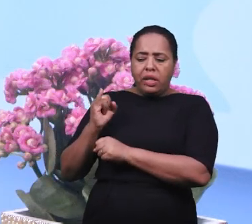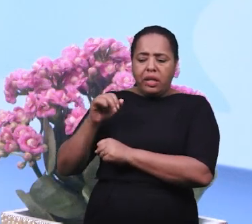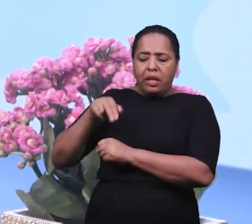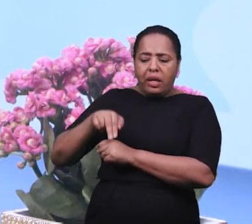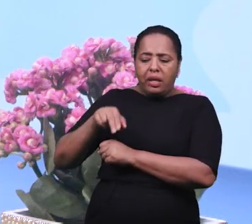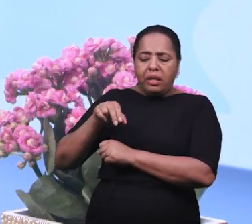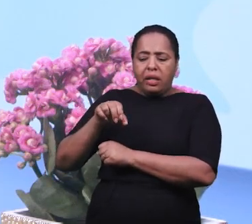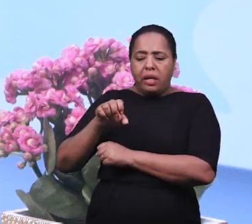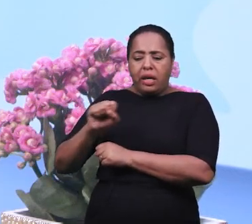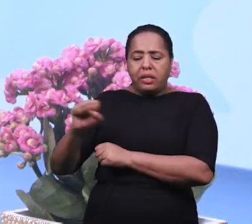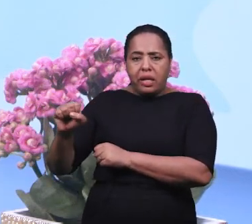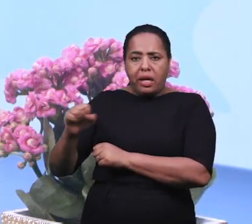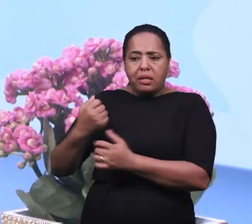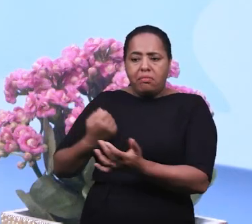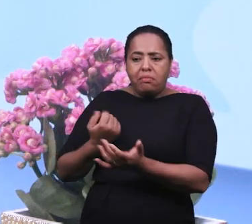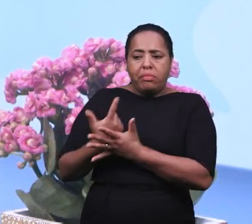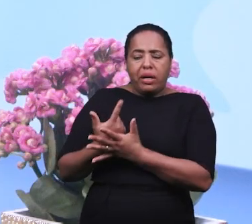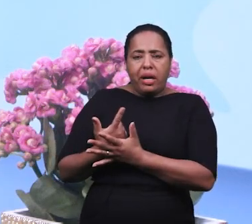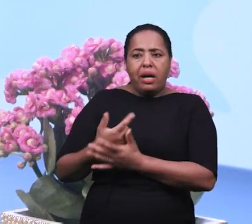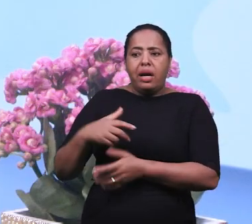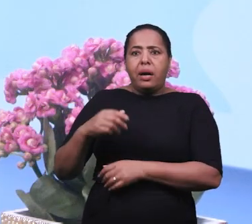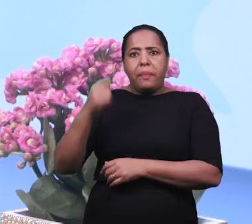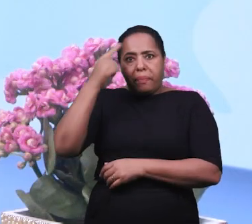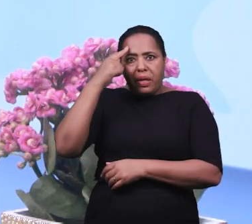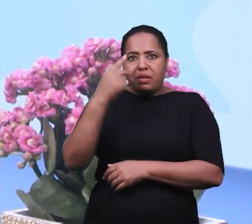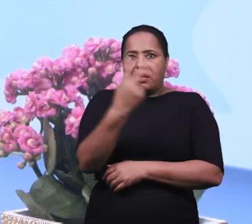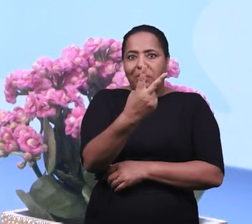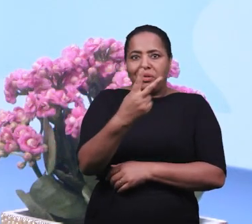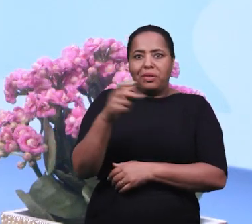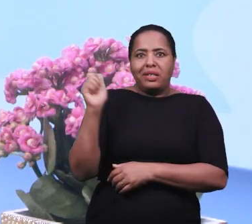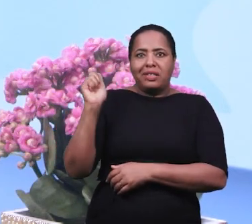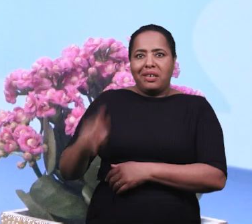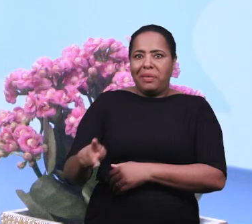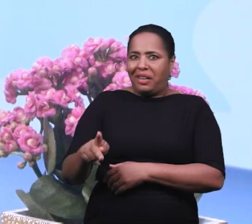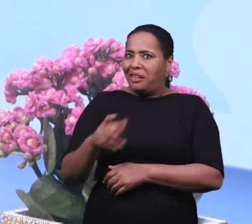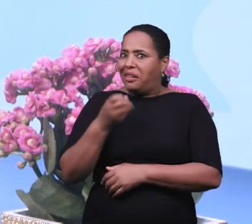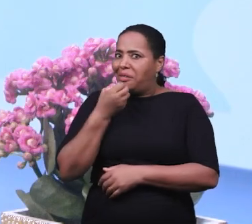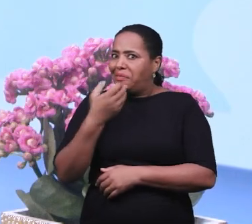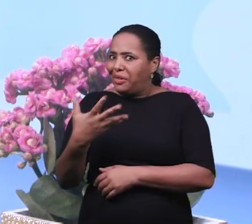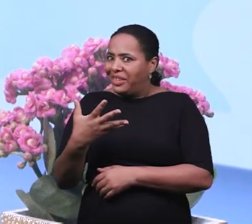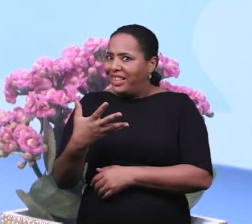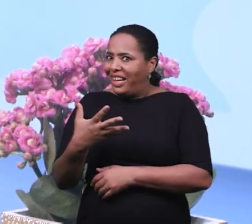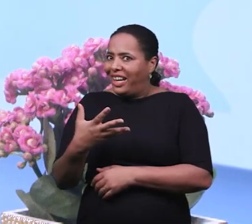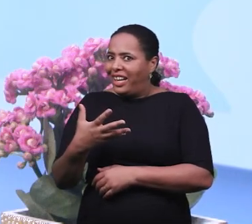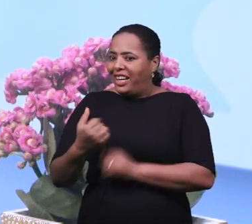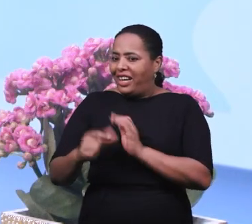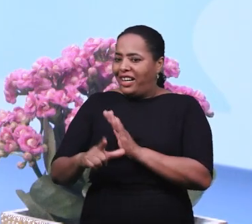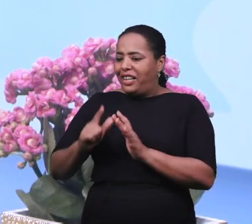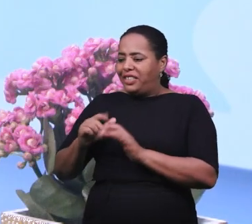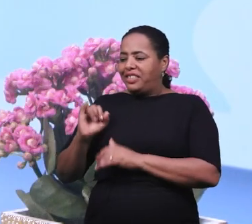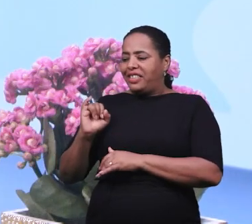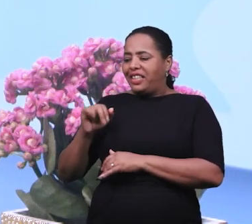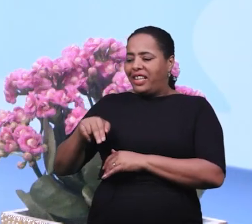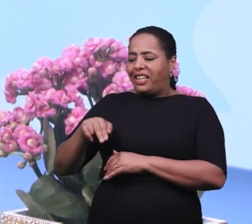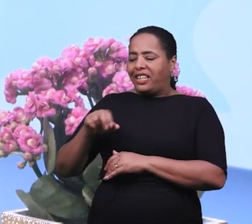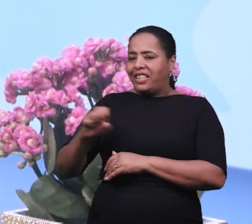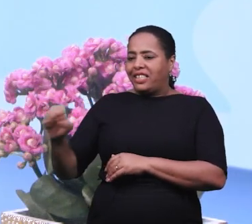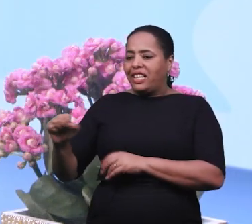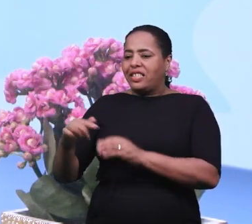você aposentado com 2 aposentadorias. Isso é muito bom, porque quando a gente